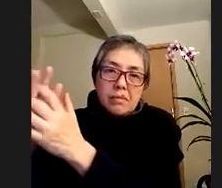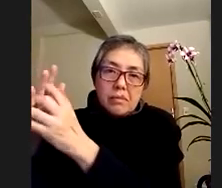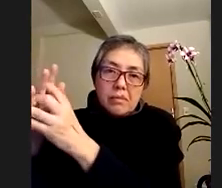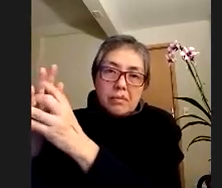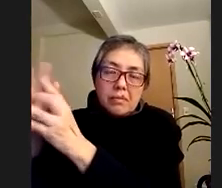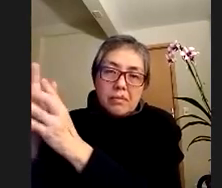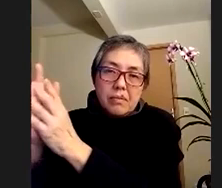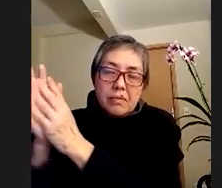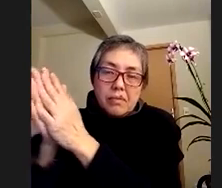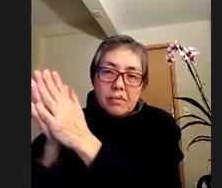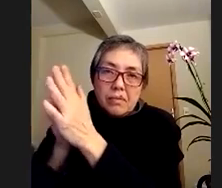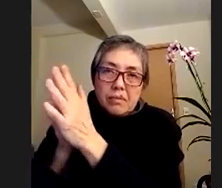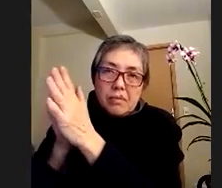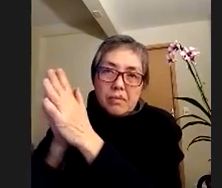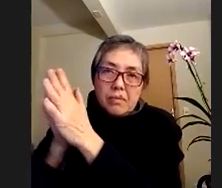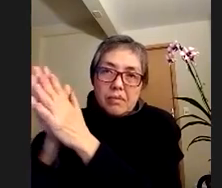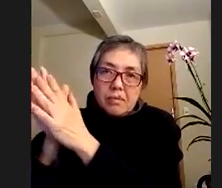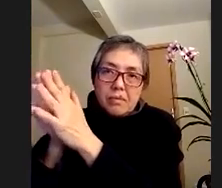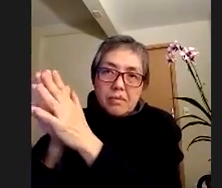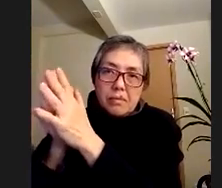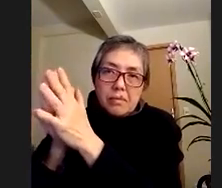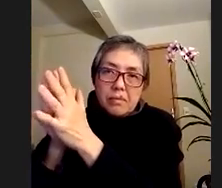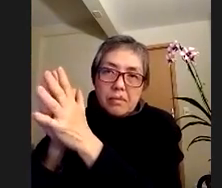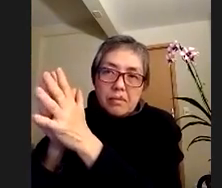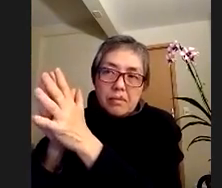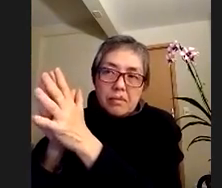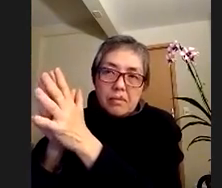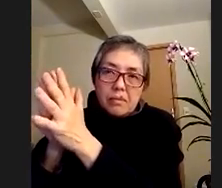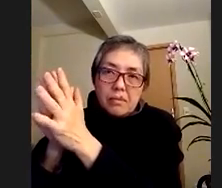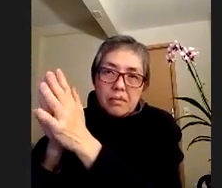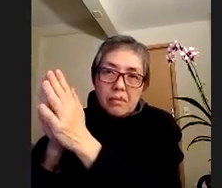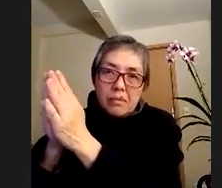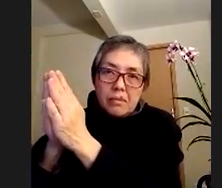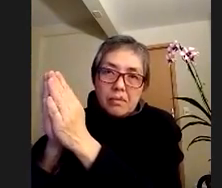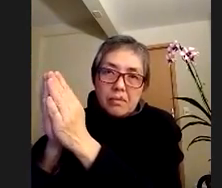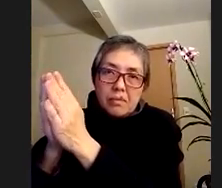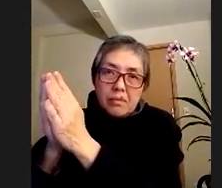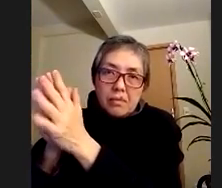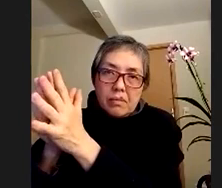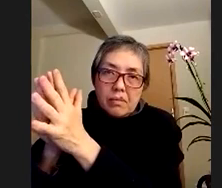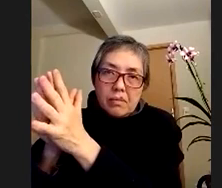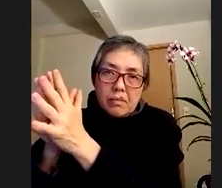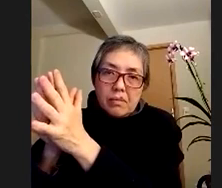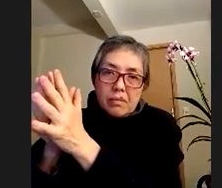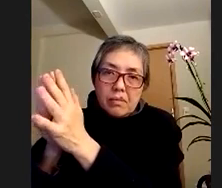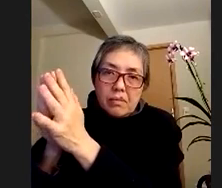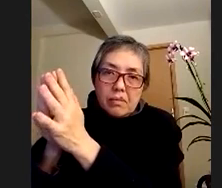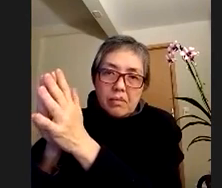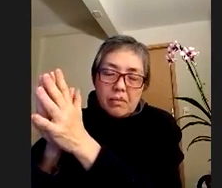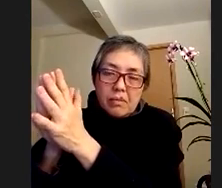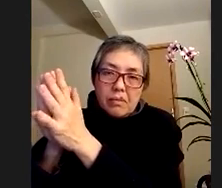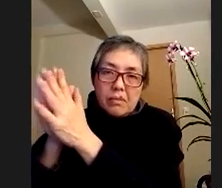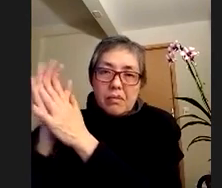sindical, um técnico dos órgãos intersindicais pode ajudar a compor práticas